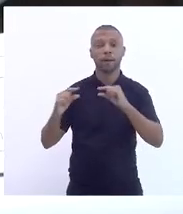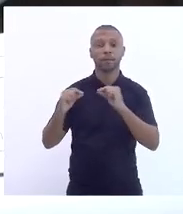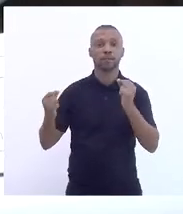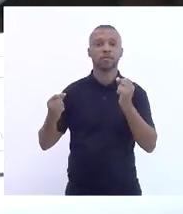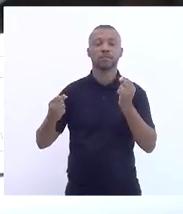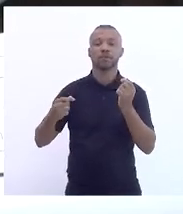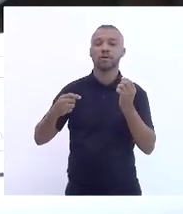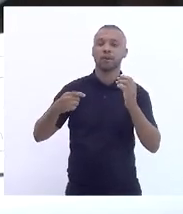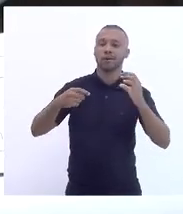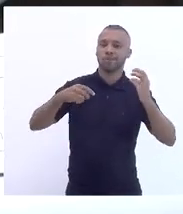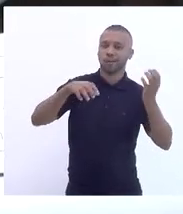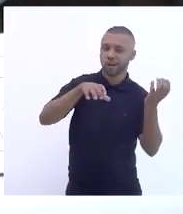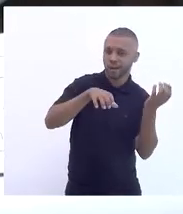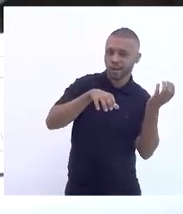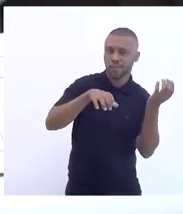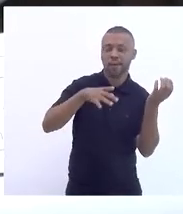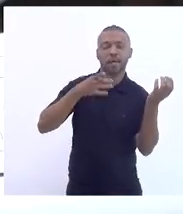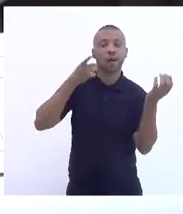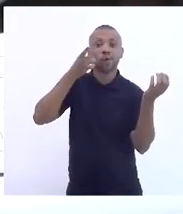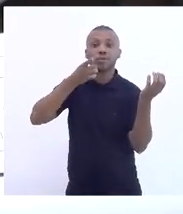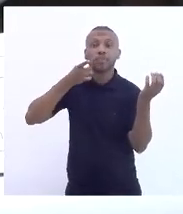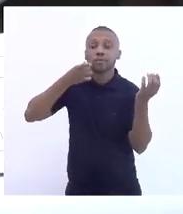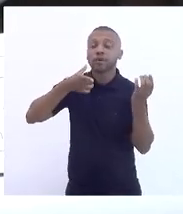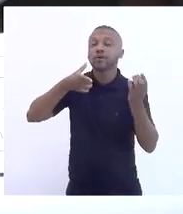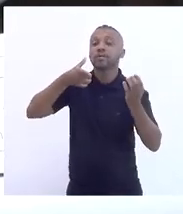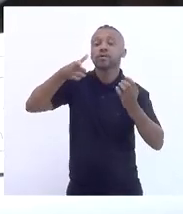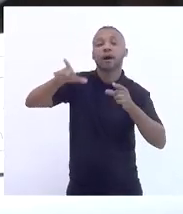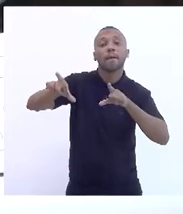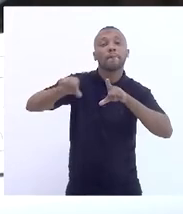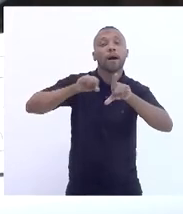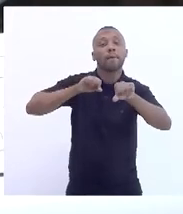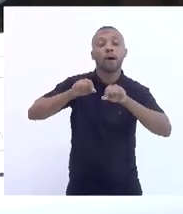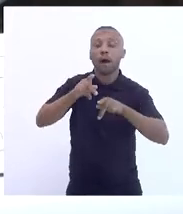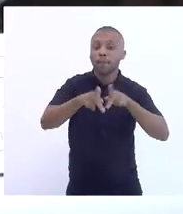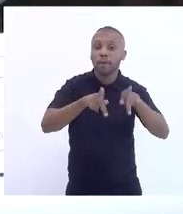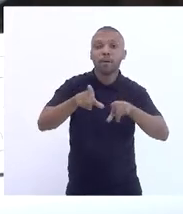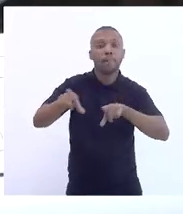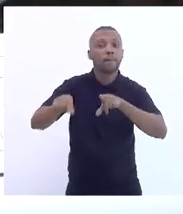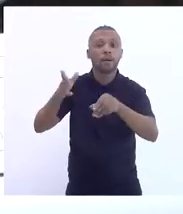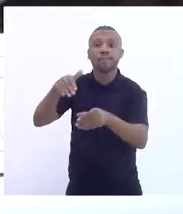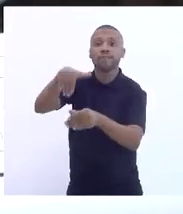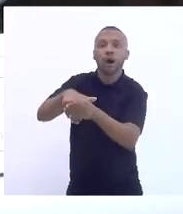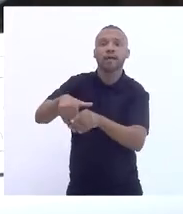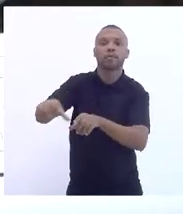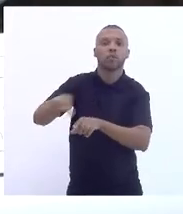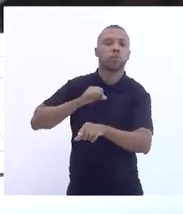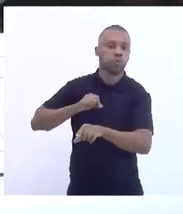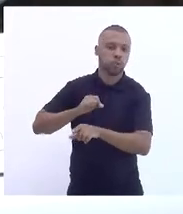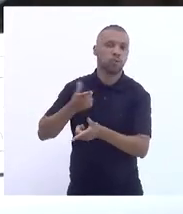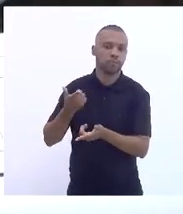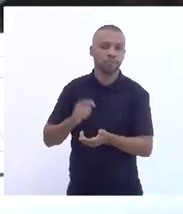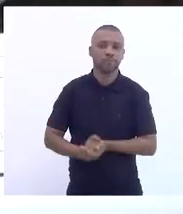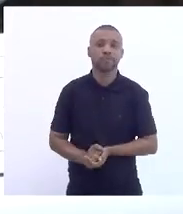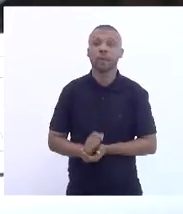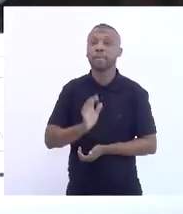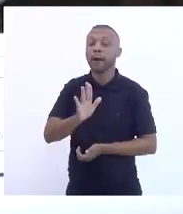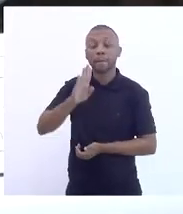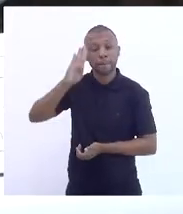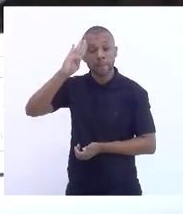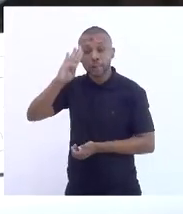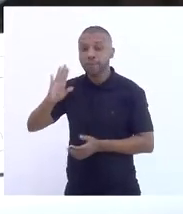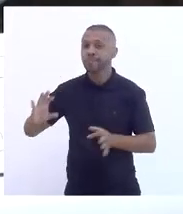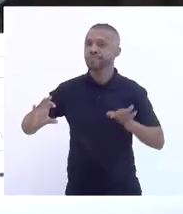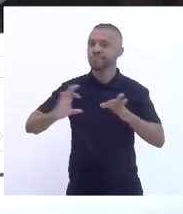com a câmera com os parlamentares que são as pessoas eleitas pela população mas com as favelas